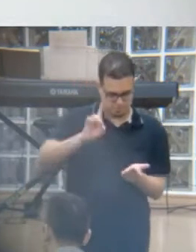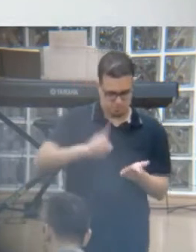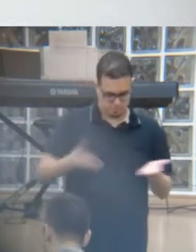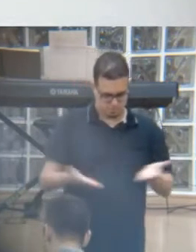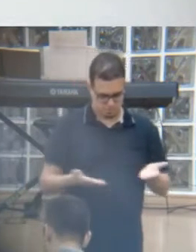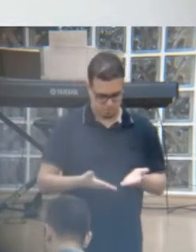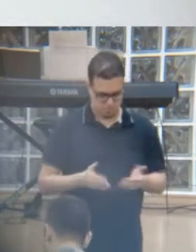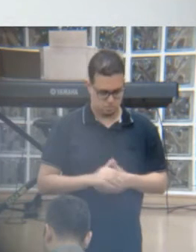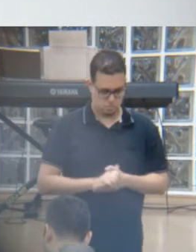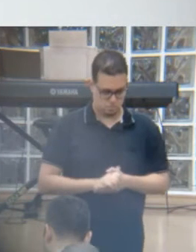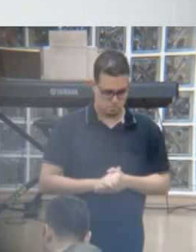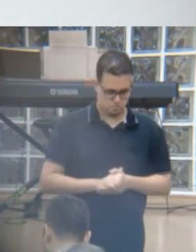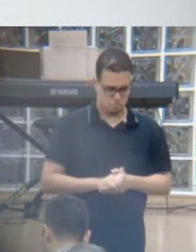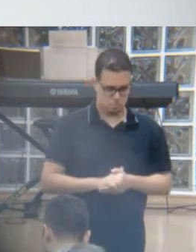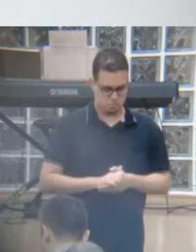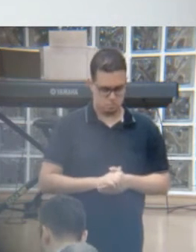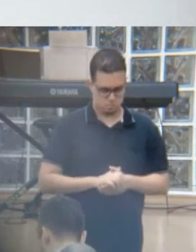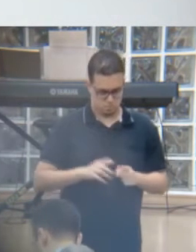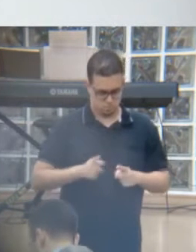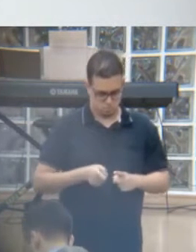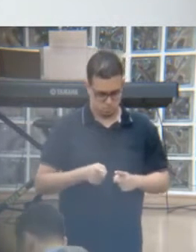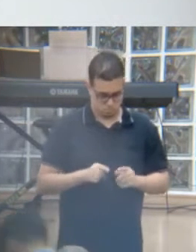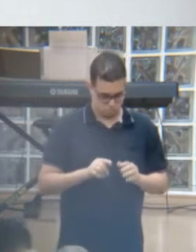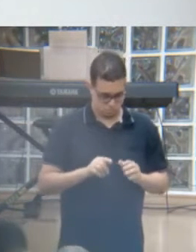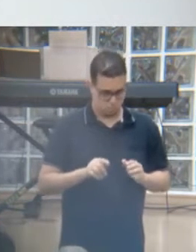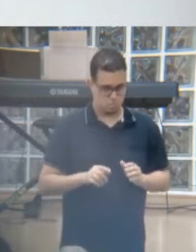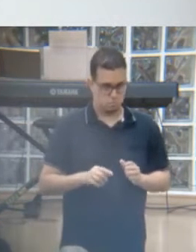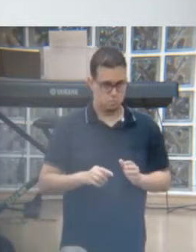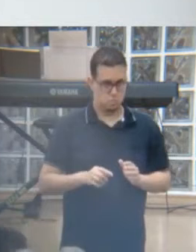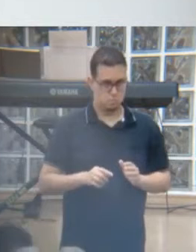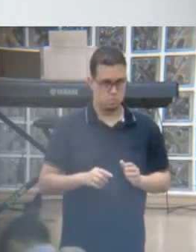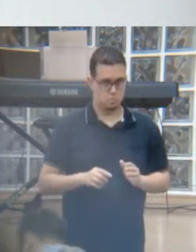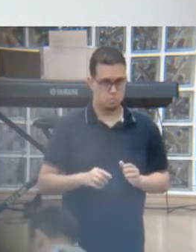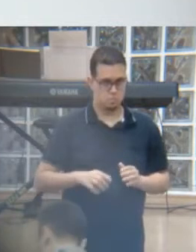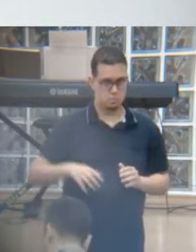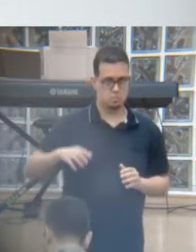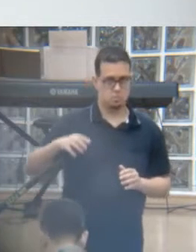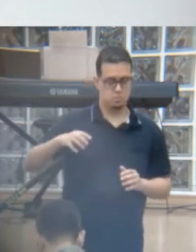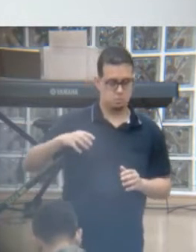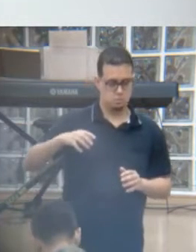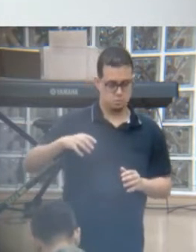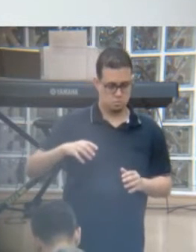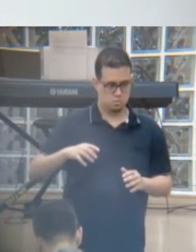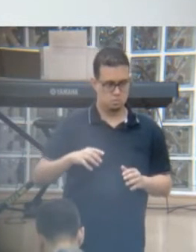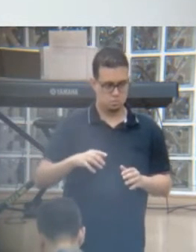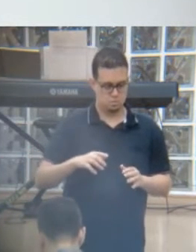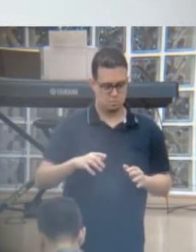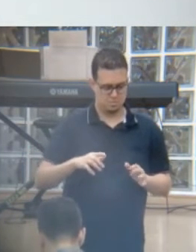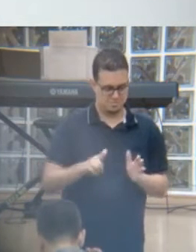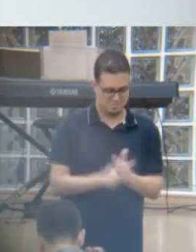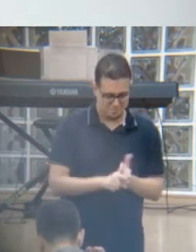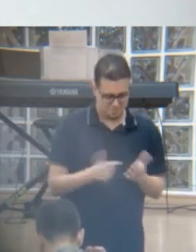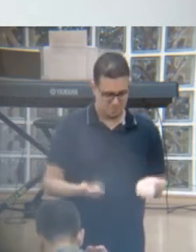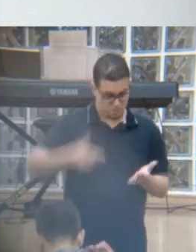no primeiro livro dos Reis. Primeiro livro dos Reis, capítulo 17.